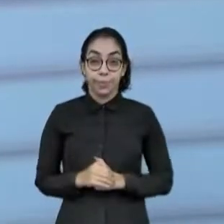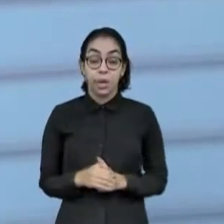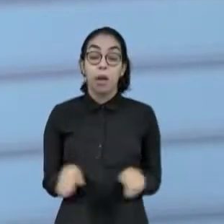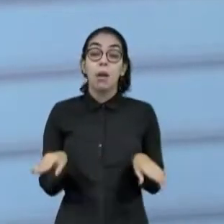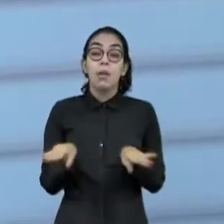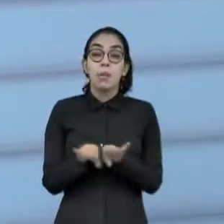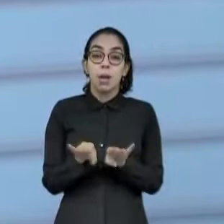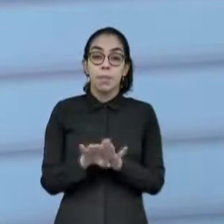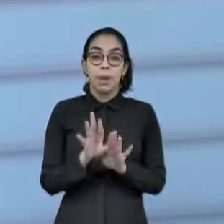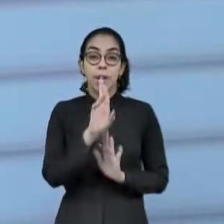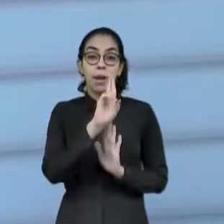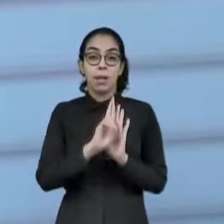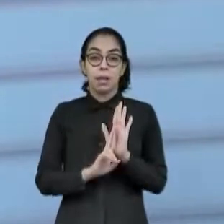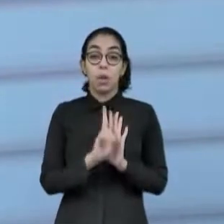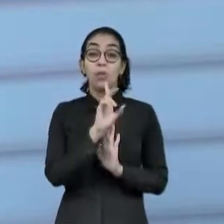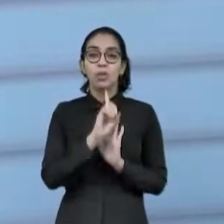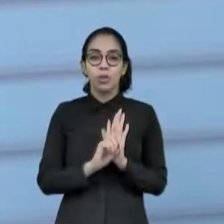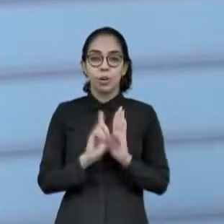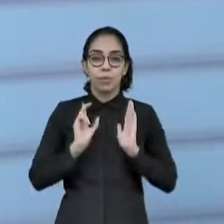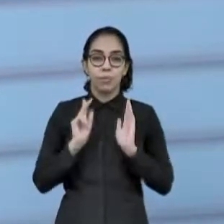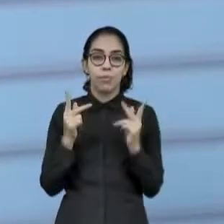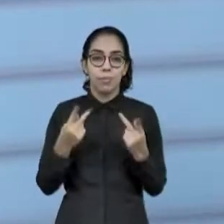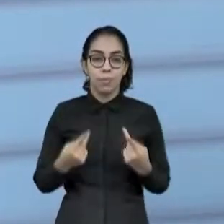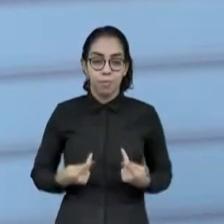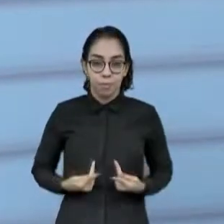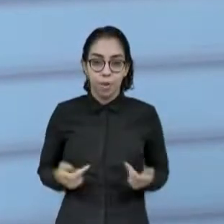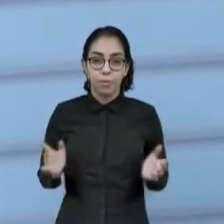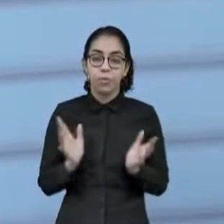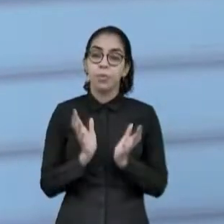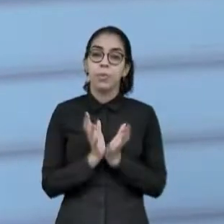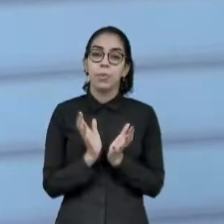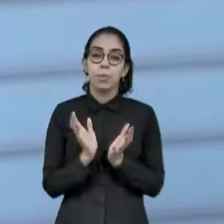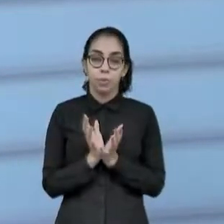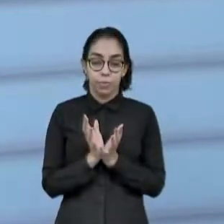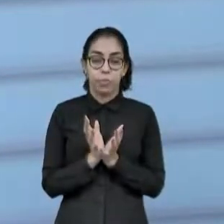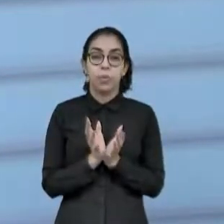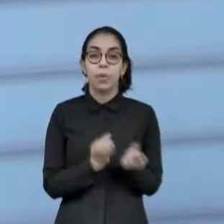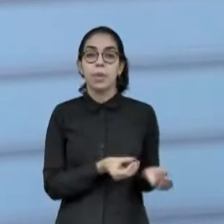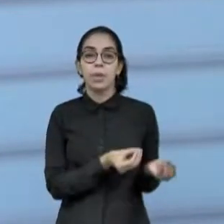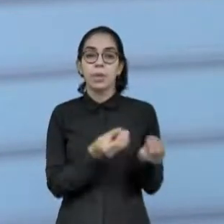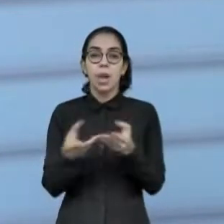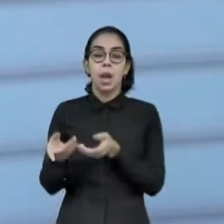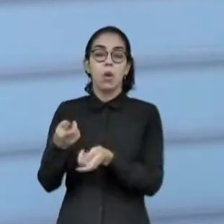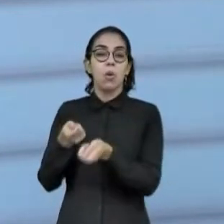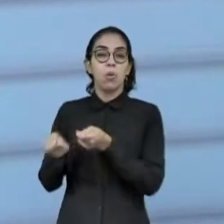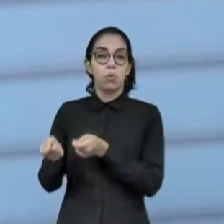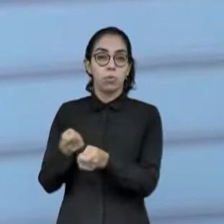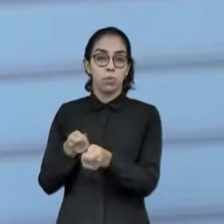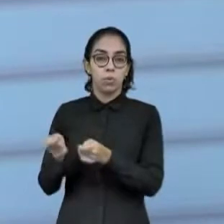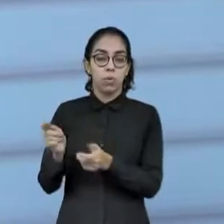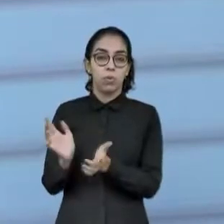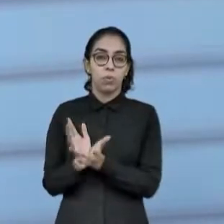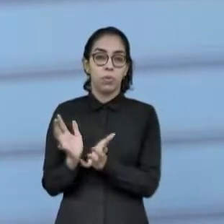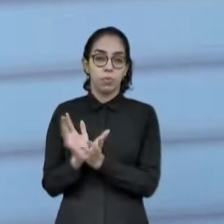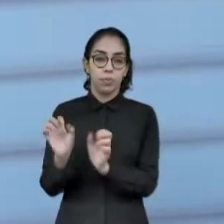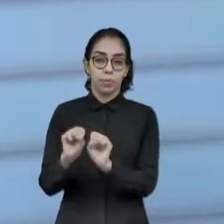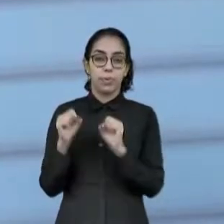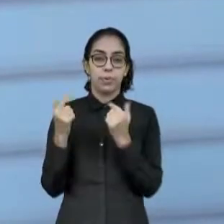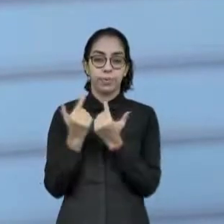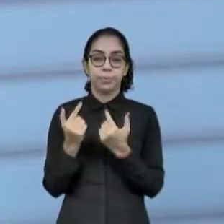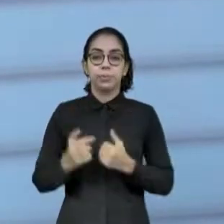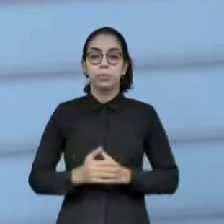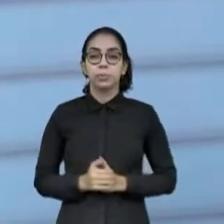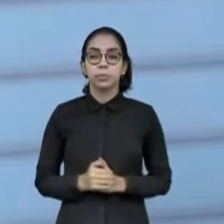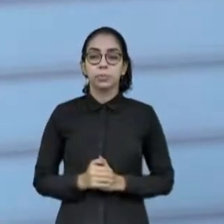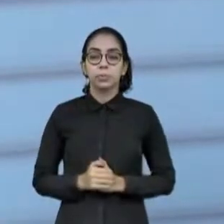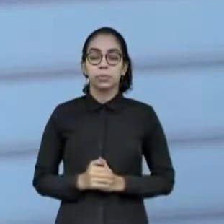da Comissão de Direitos Humanos, também encaminhamos dados para a controladoria daqui da casa e também temos